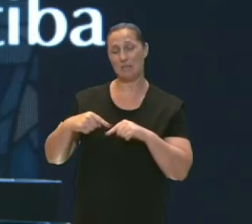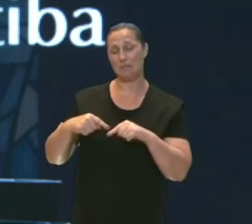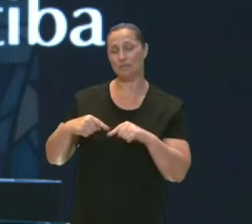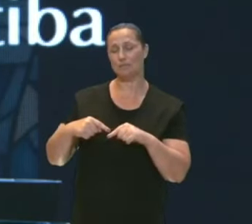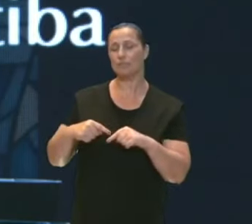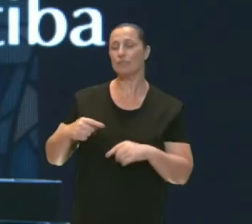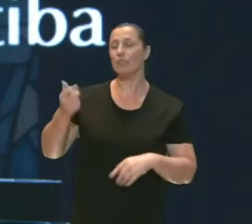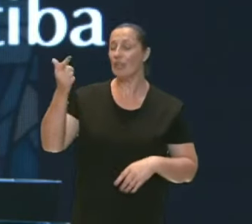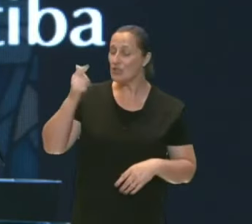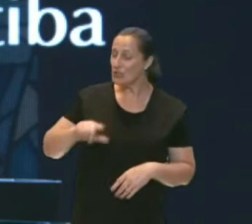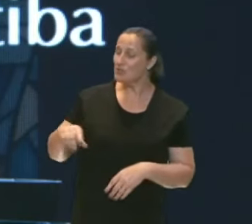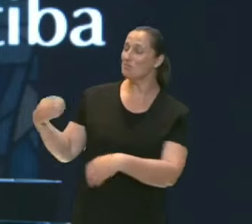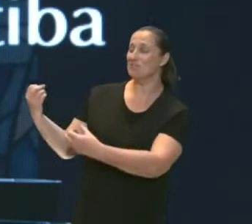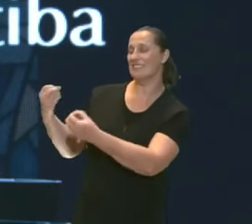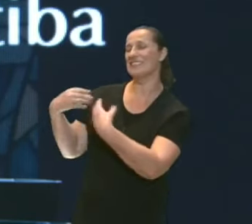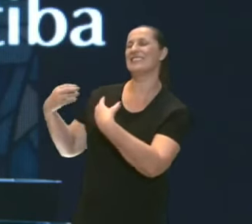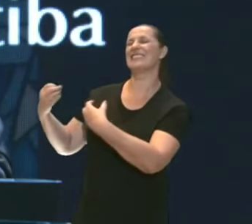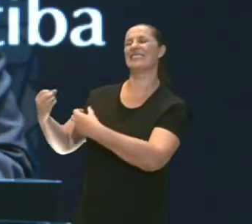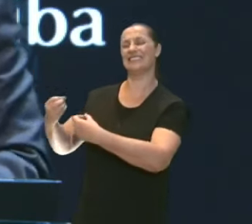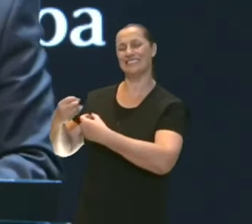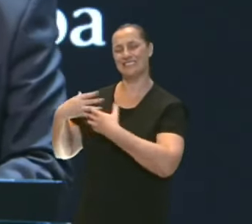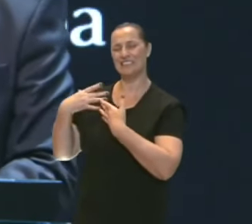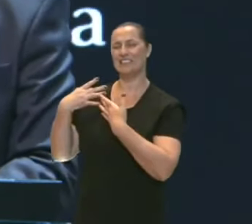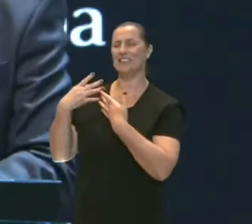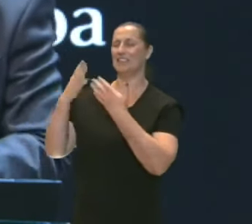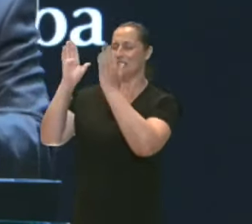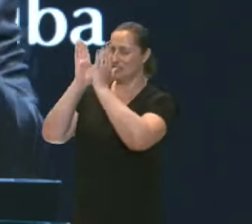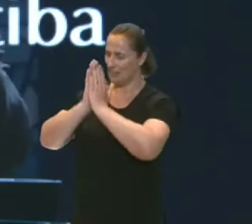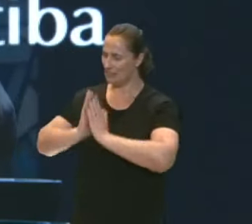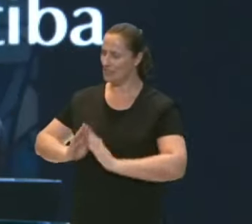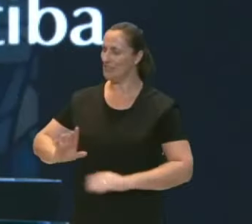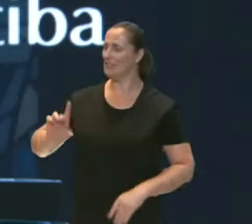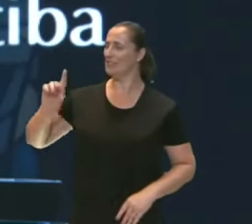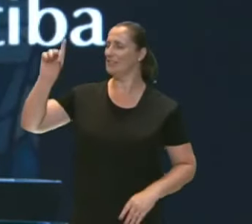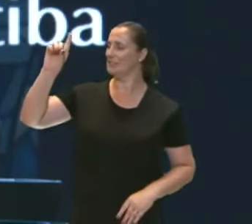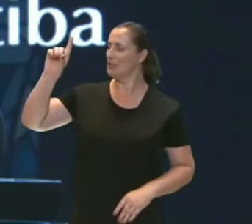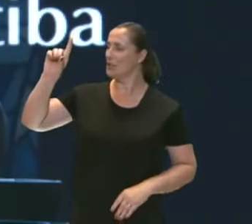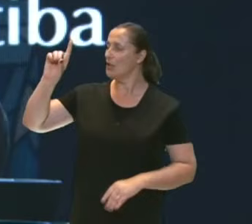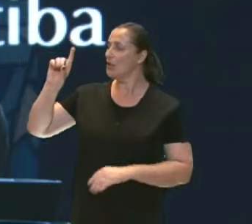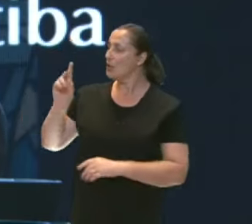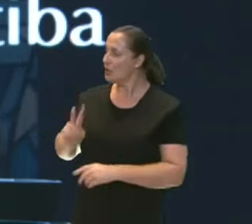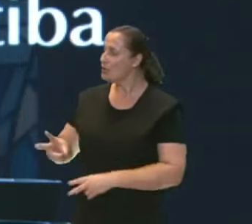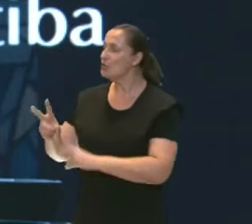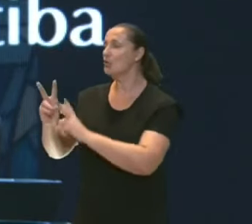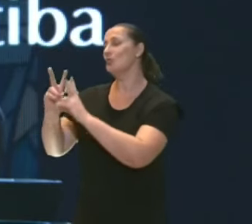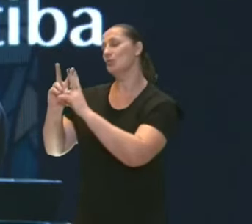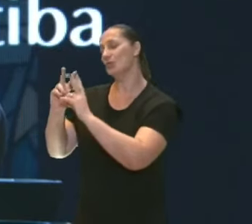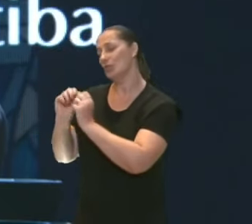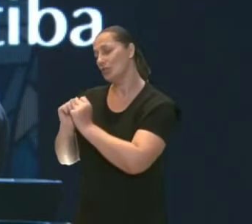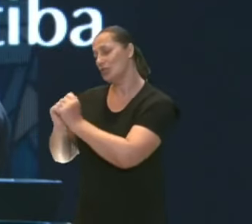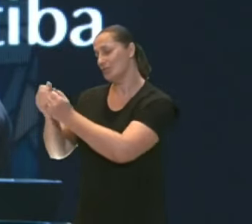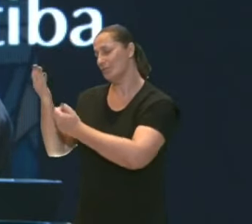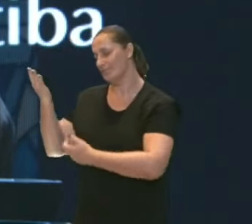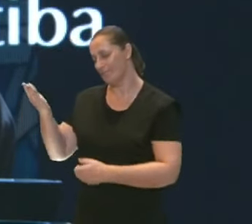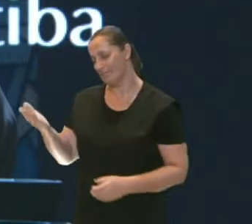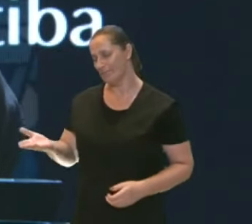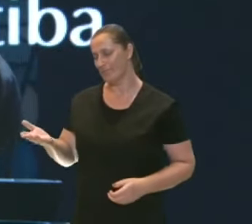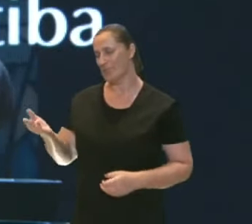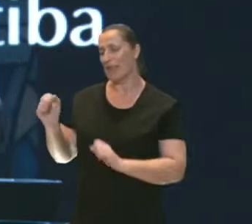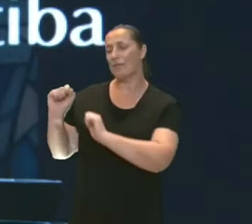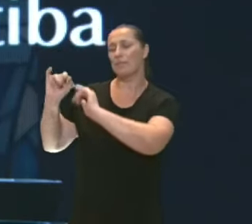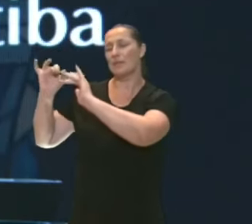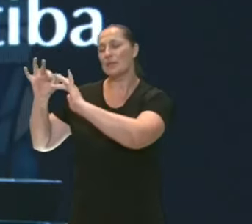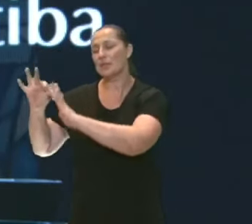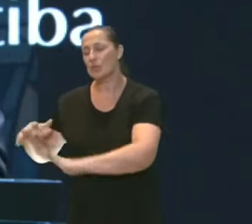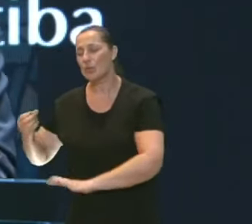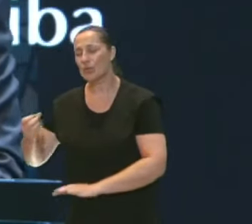vez, nos ensinando a sermos adoradores do Senhor. Continua com ele, toca a vida, abençoa no novo